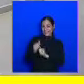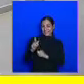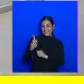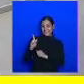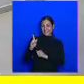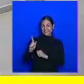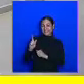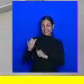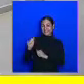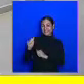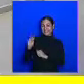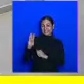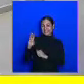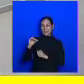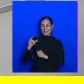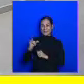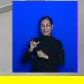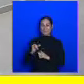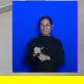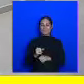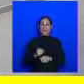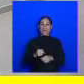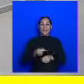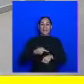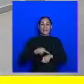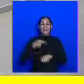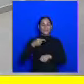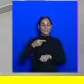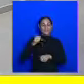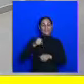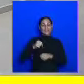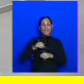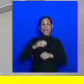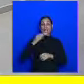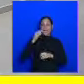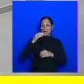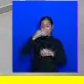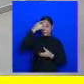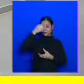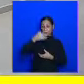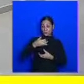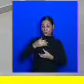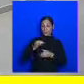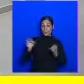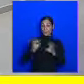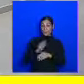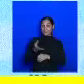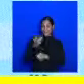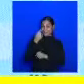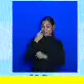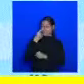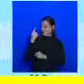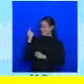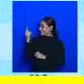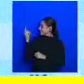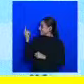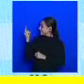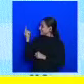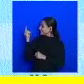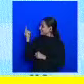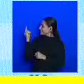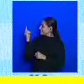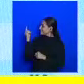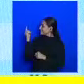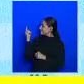Gabi aí pronto agora sim as bolas estão no suporte acima bolas posicionadas